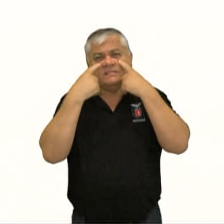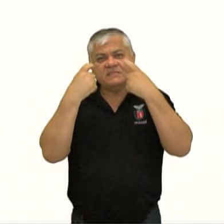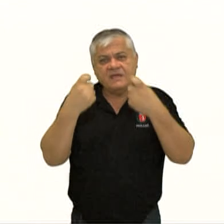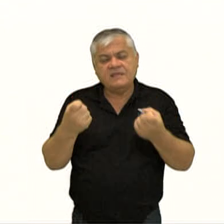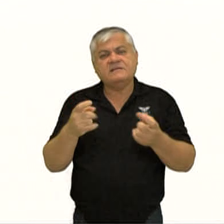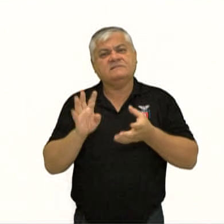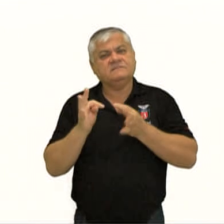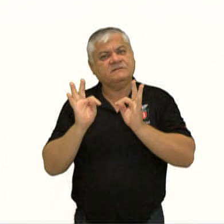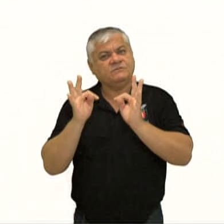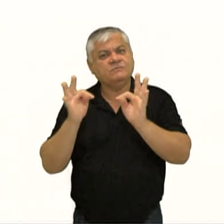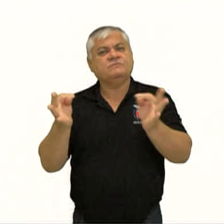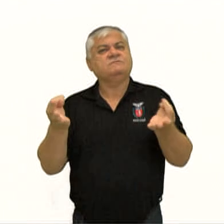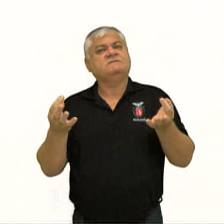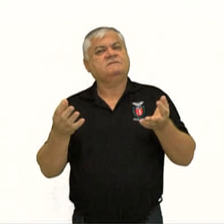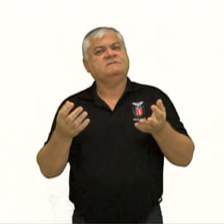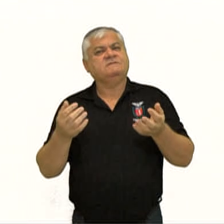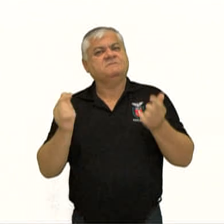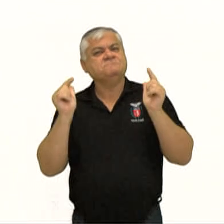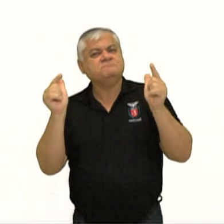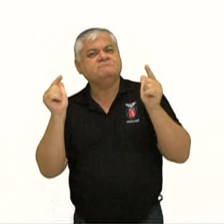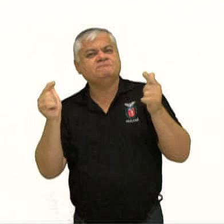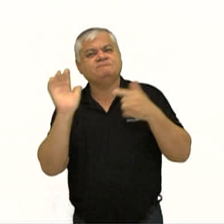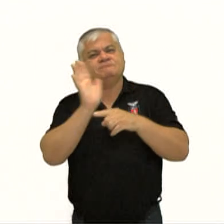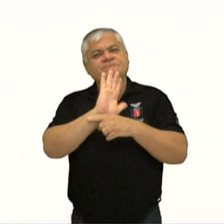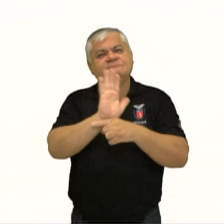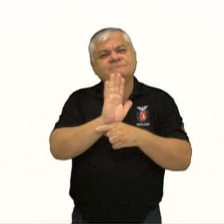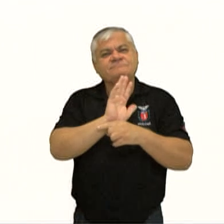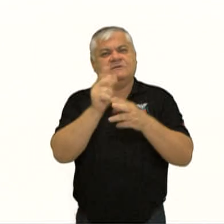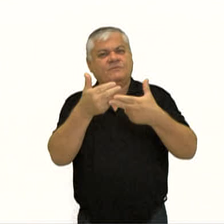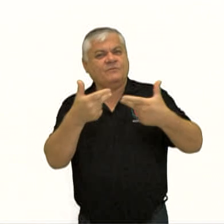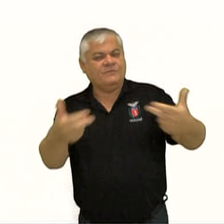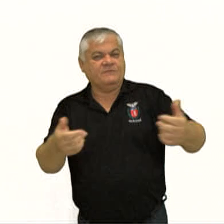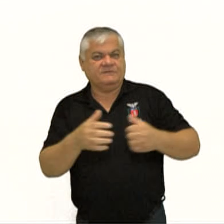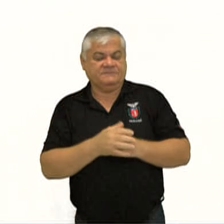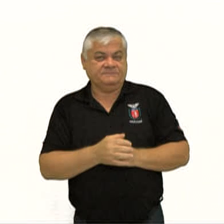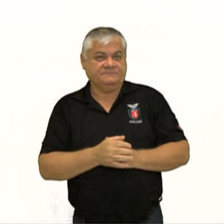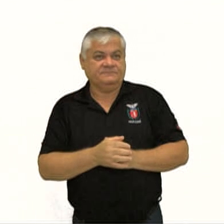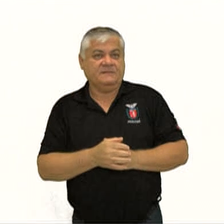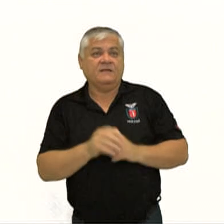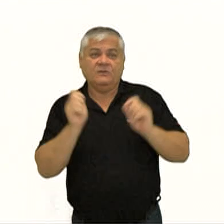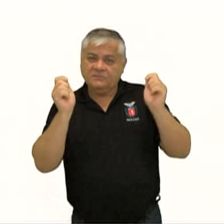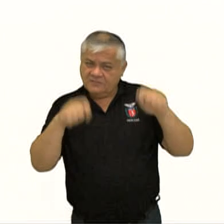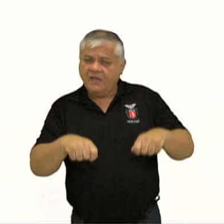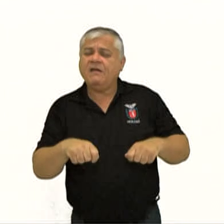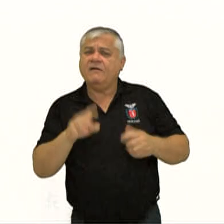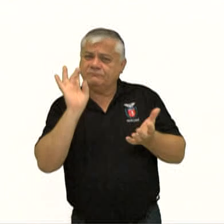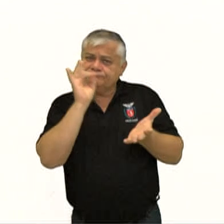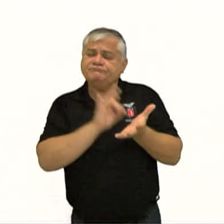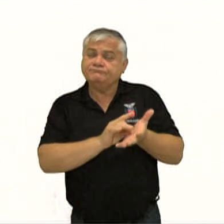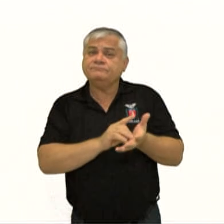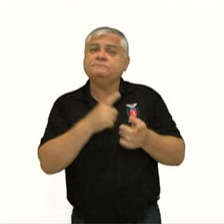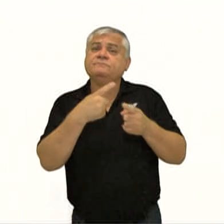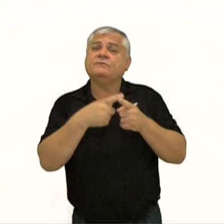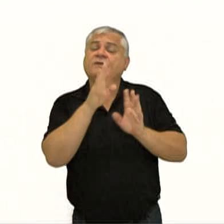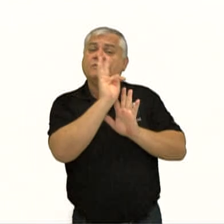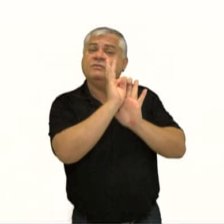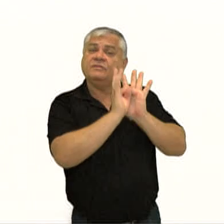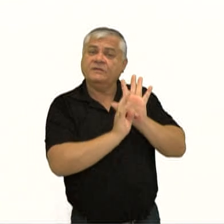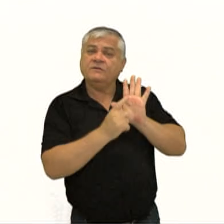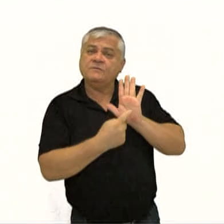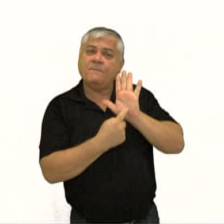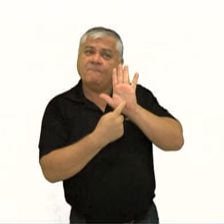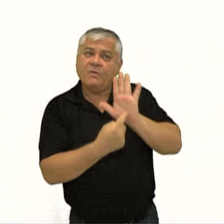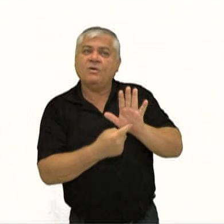por tecnologia e entretenimento. Podemos afirmar, então, isso porque o texto traz indicações